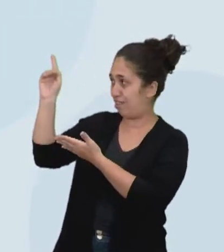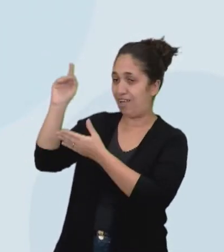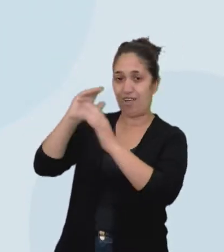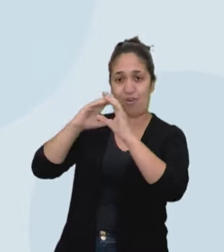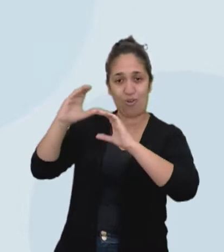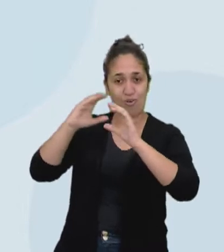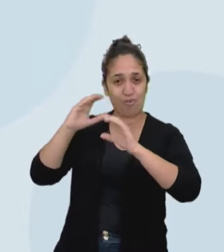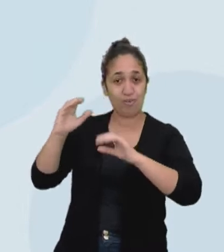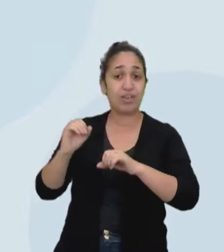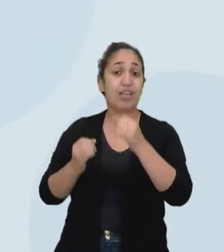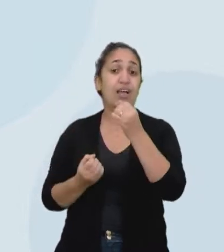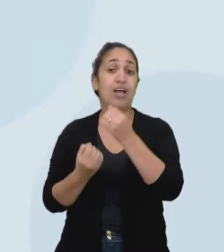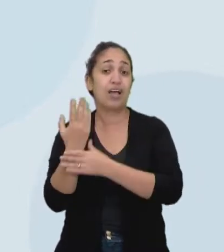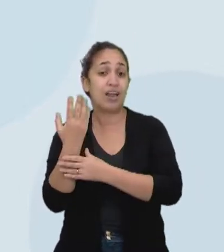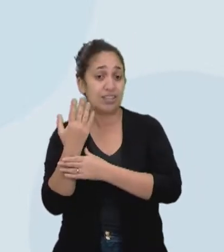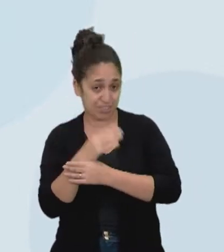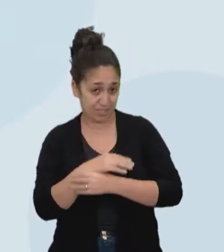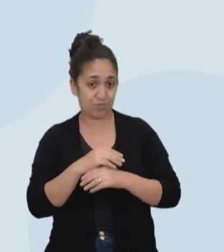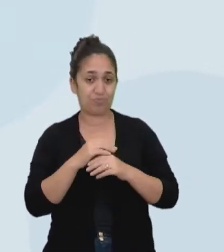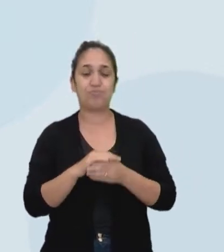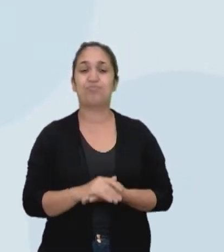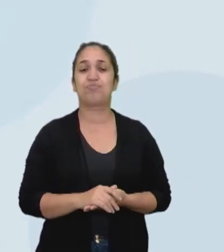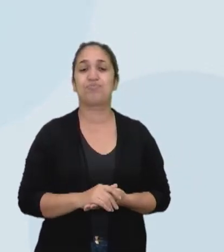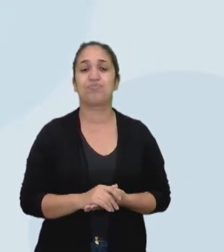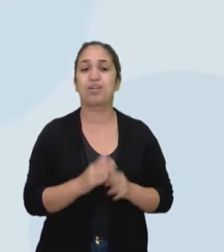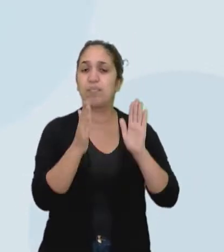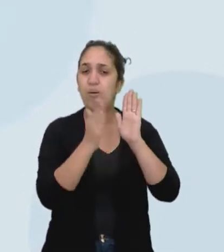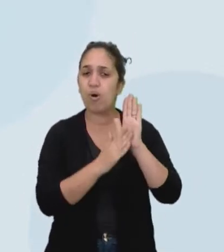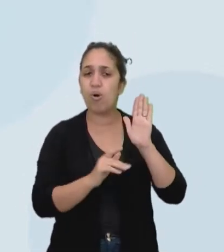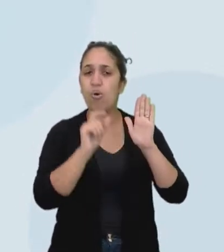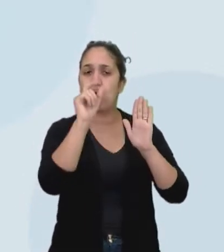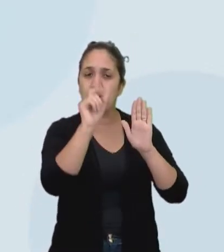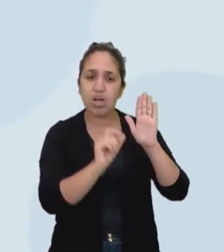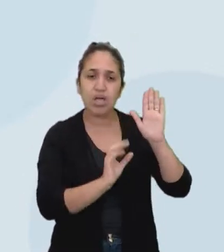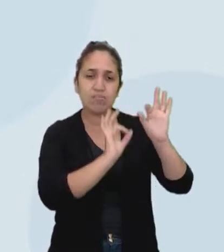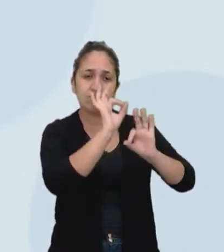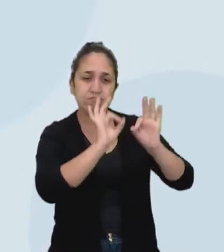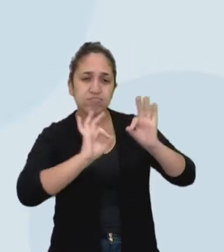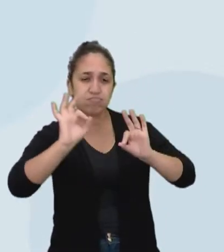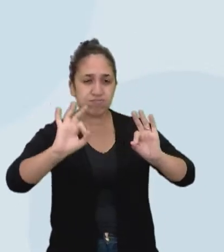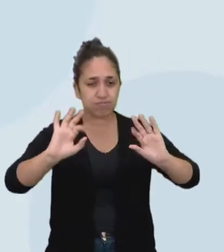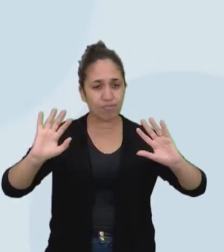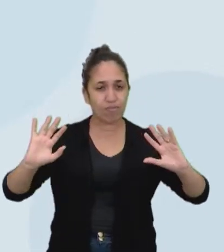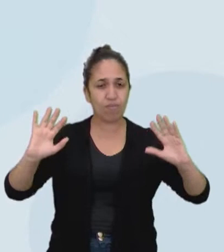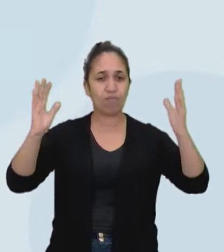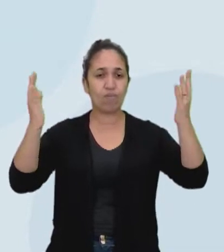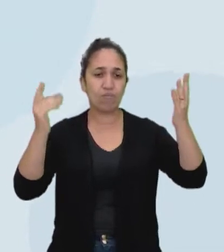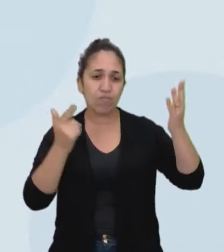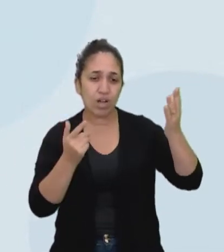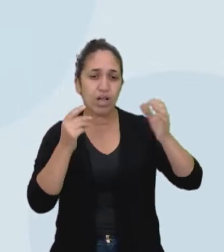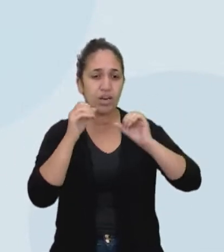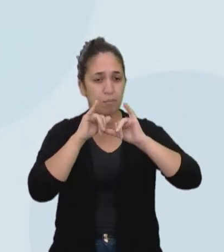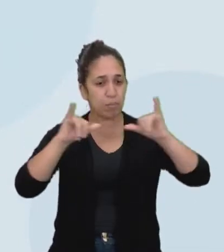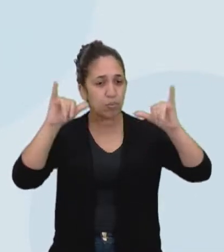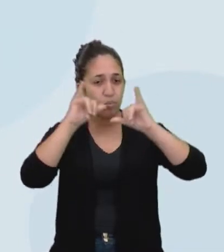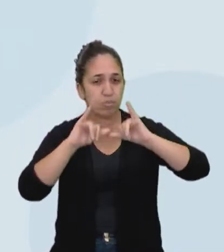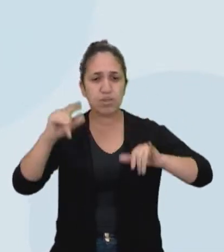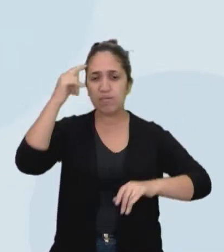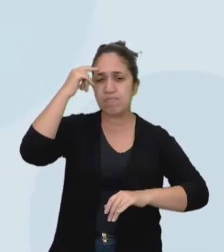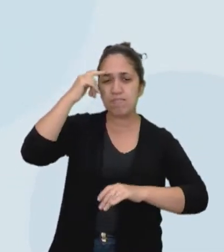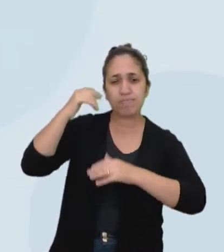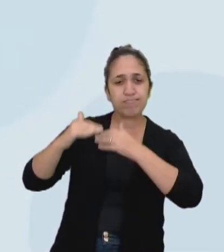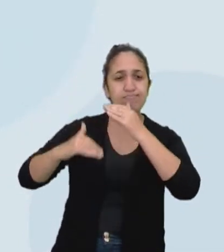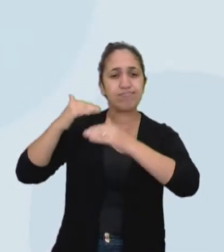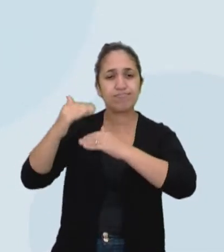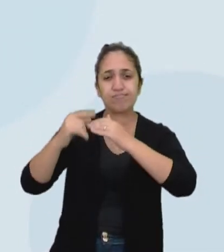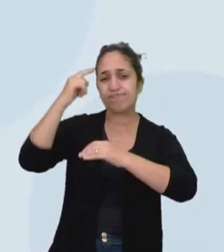criação publicitária? Propomos uma elaboração de uma feira publicitária. Pensamos nos processos criativos desenvolvidos